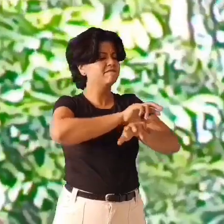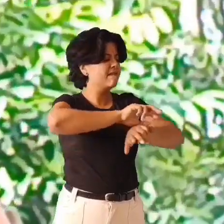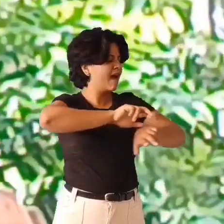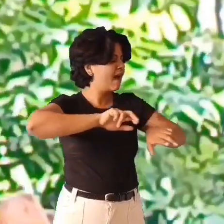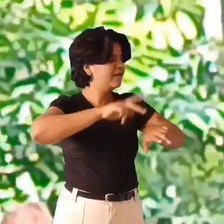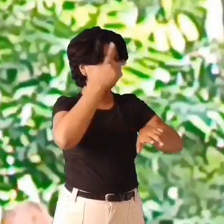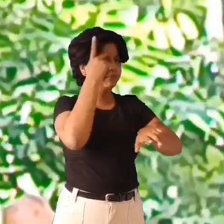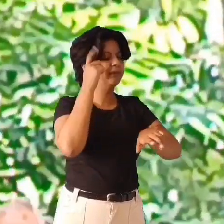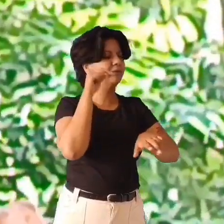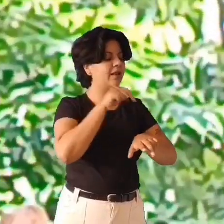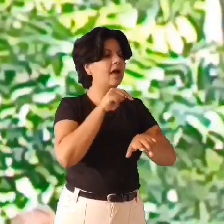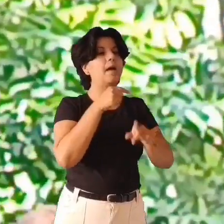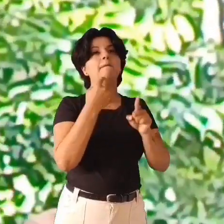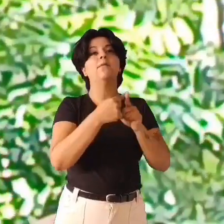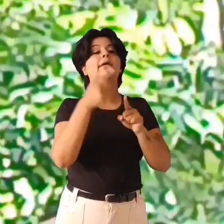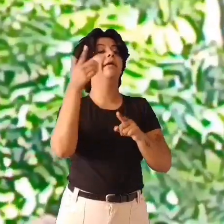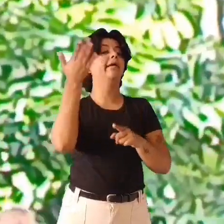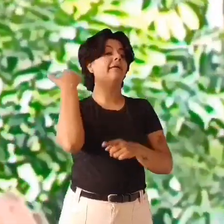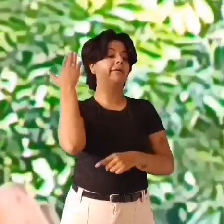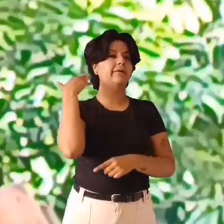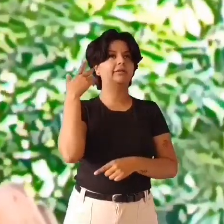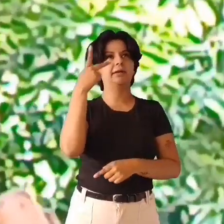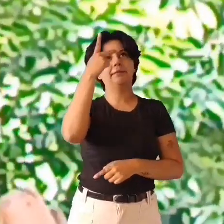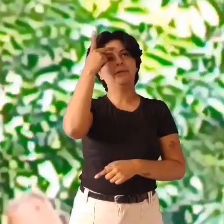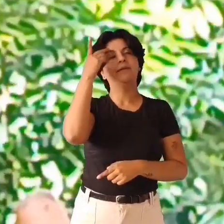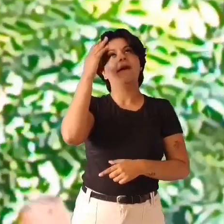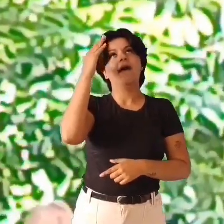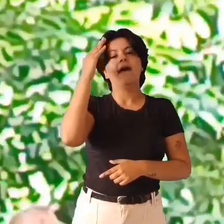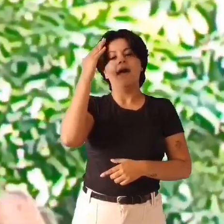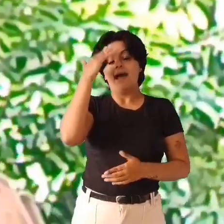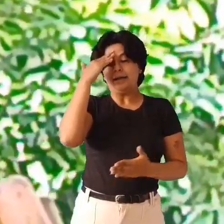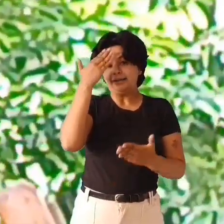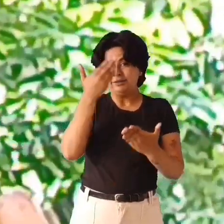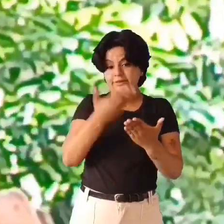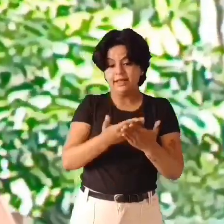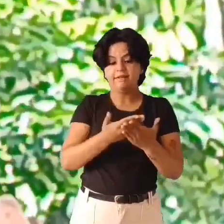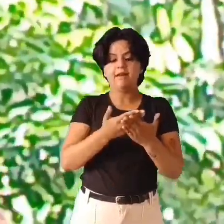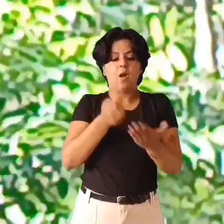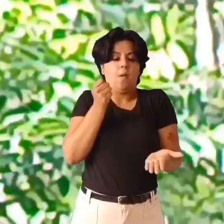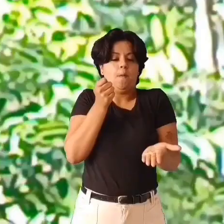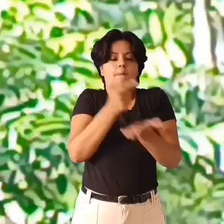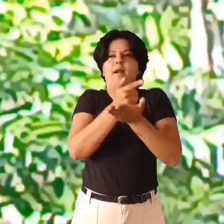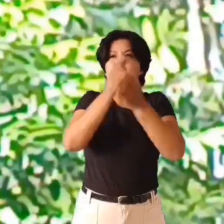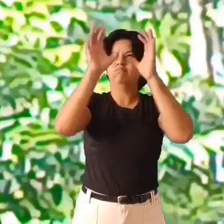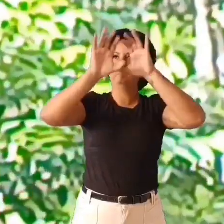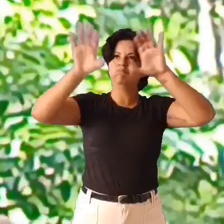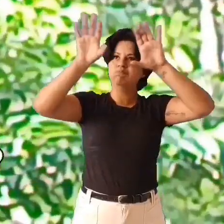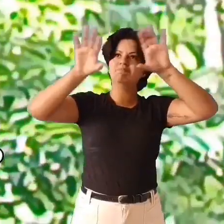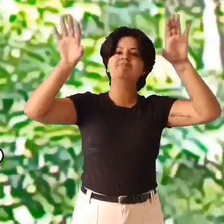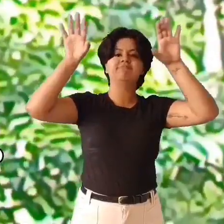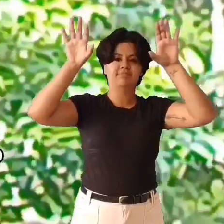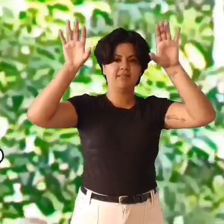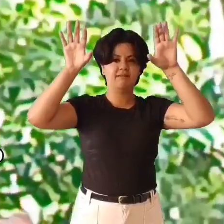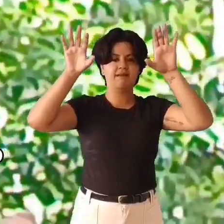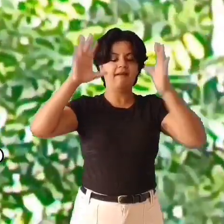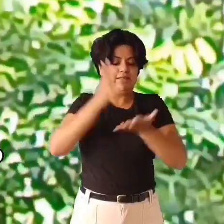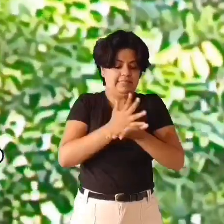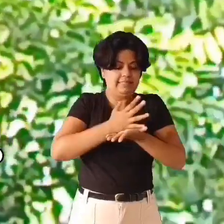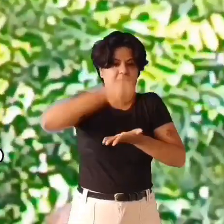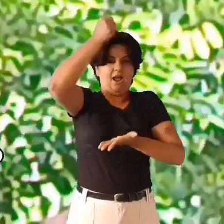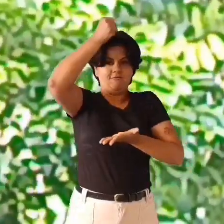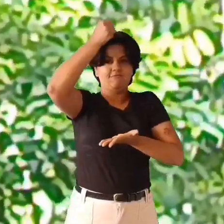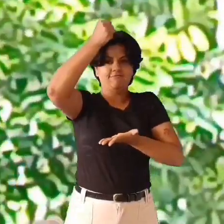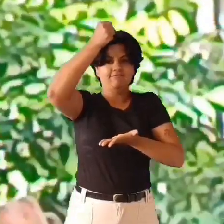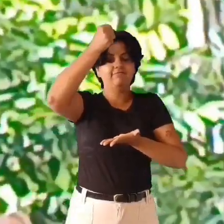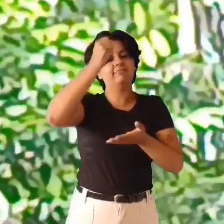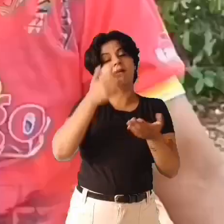época, ela vendia um pedacinho do céu, né? Ou seja, aquela pessoa que fosse enterrada dentro de um alicerce de uma igreja, ele automaticamente estaria